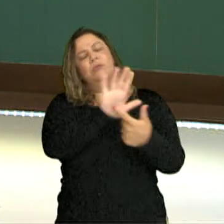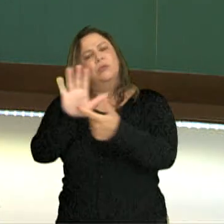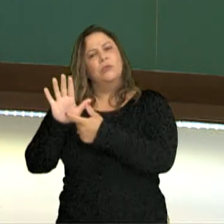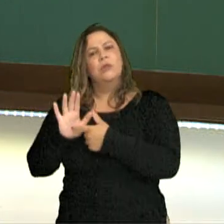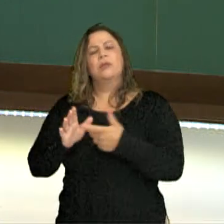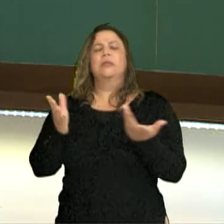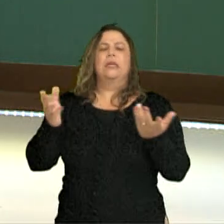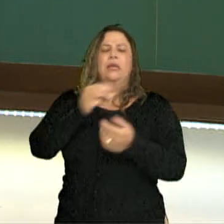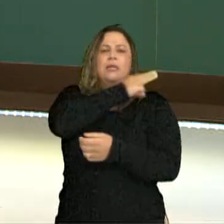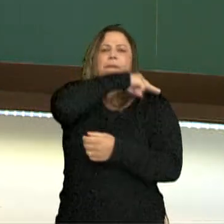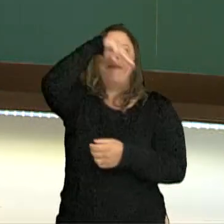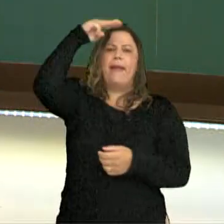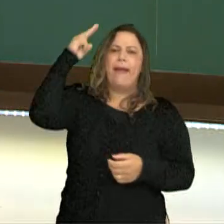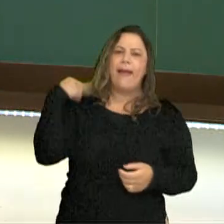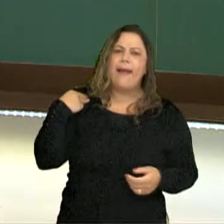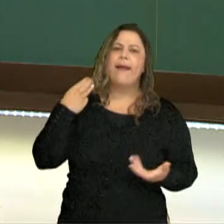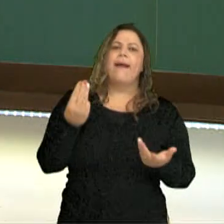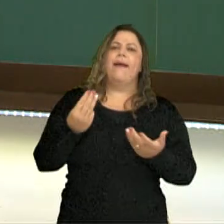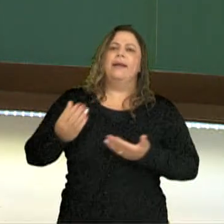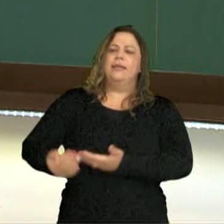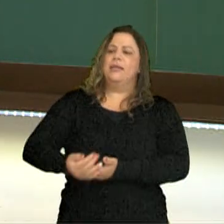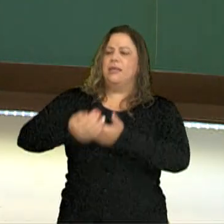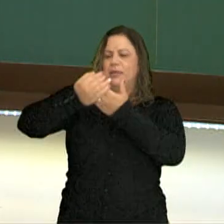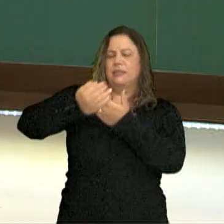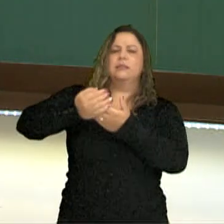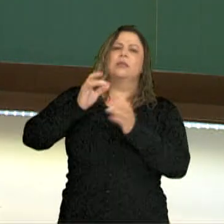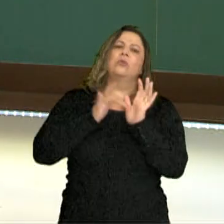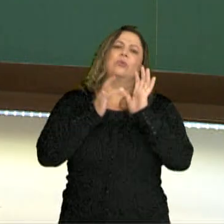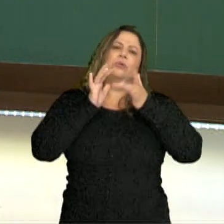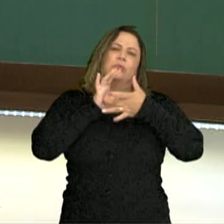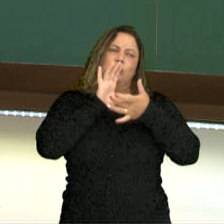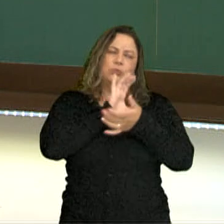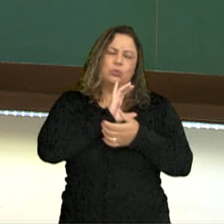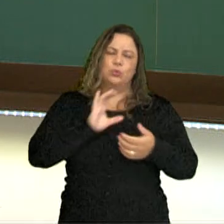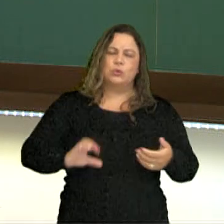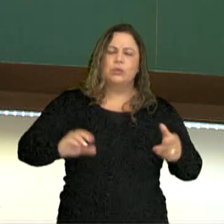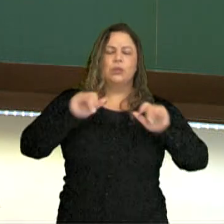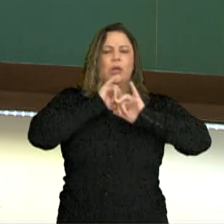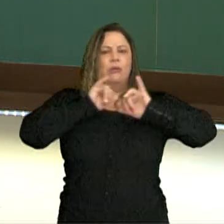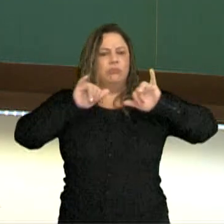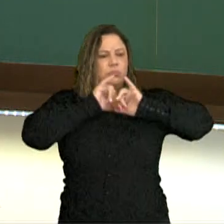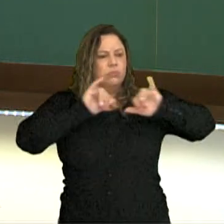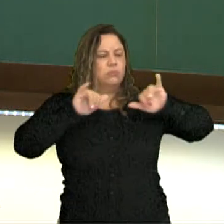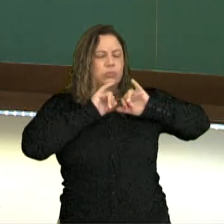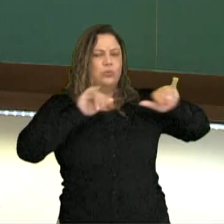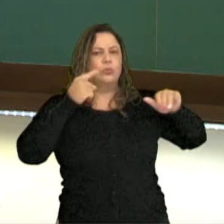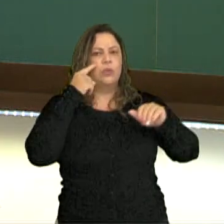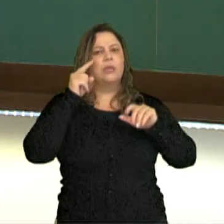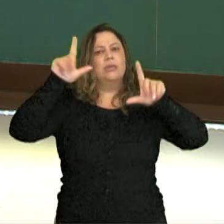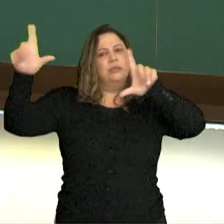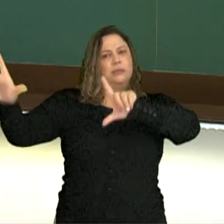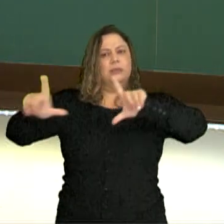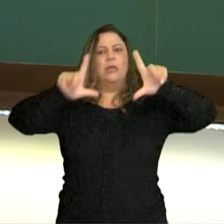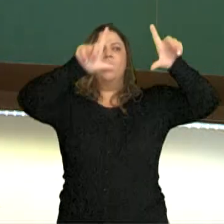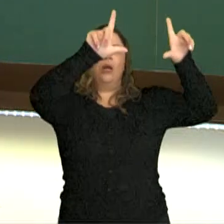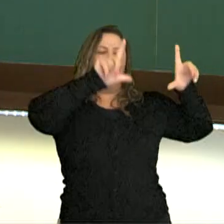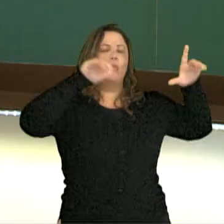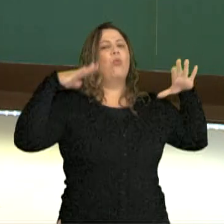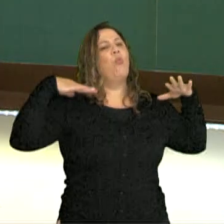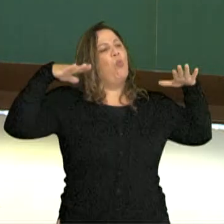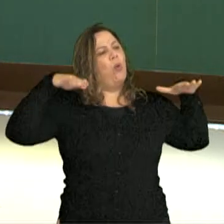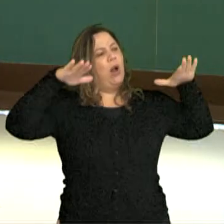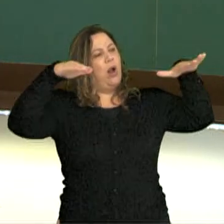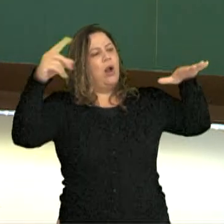de Maria segurando Cristo, né, a anunciação de Maria naquele quadro onde o anjo Gabriel está vindo anunciar a